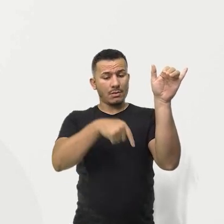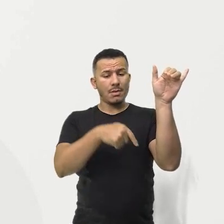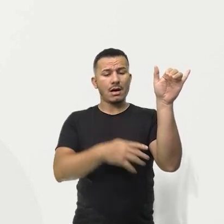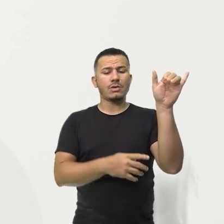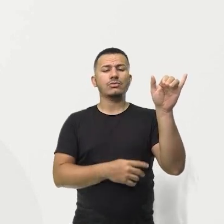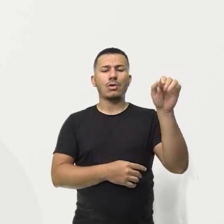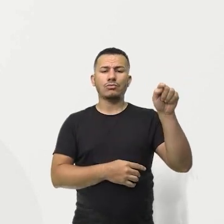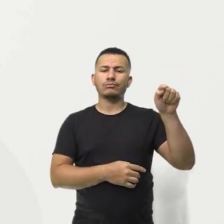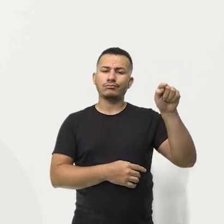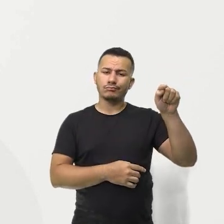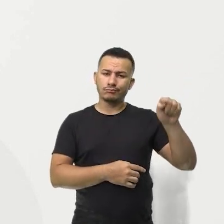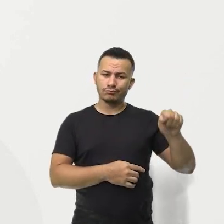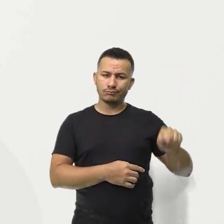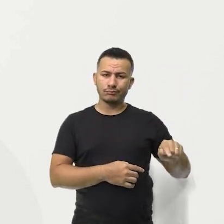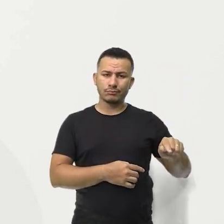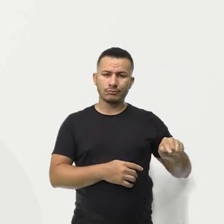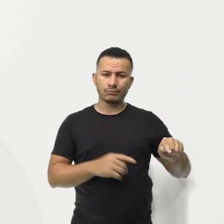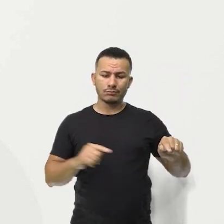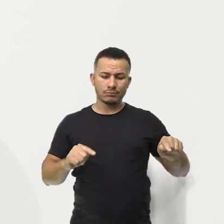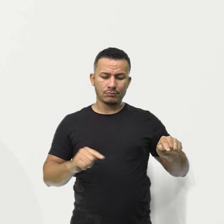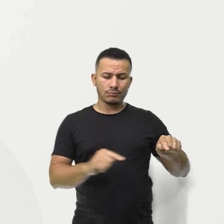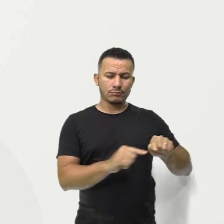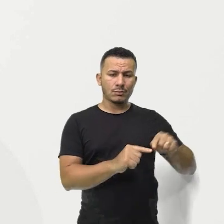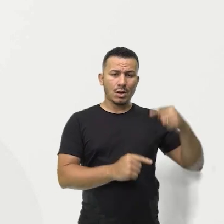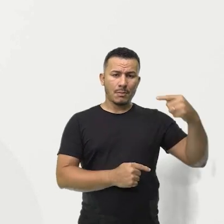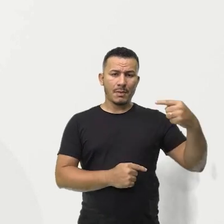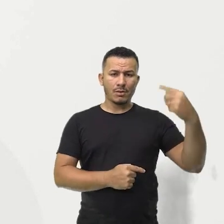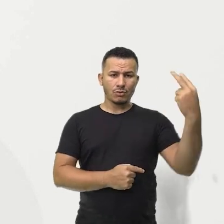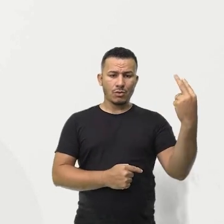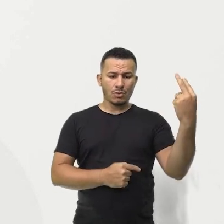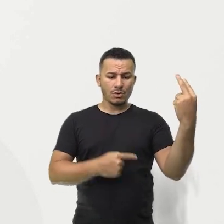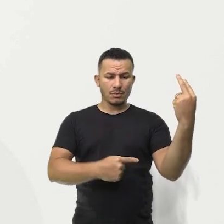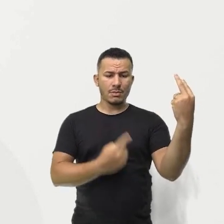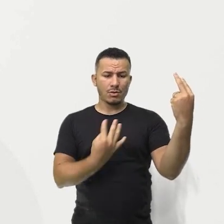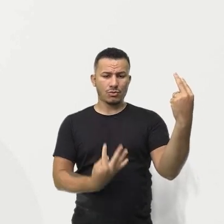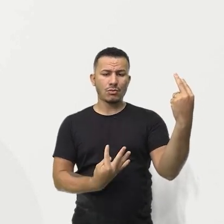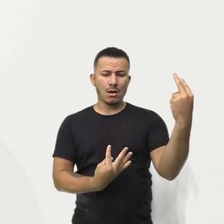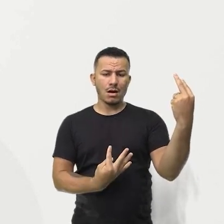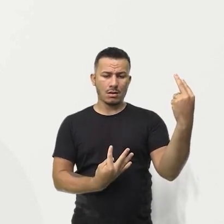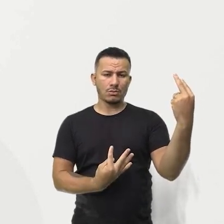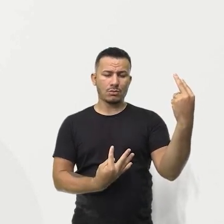Então, vamos descer para cá. Ó. Menos 2 e menos 4. Ó.